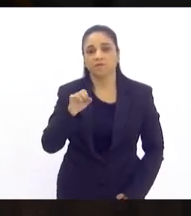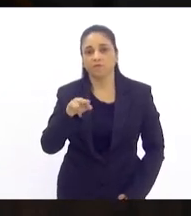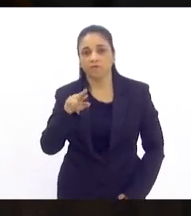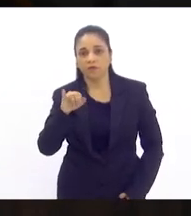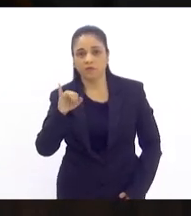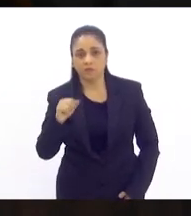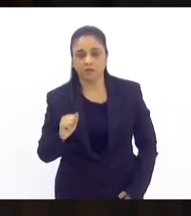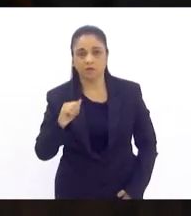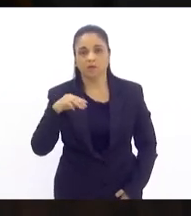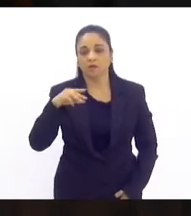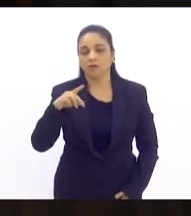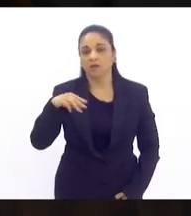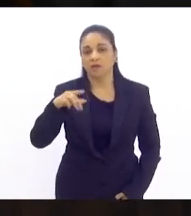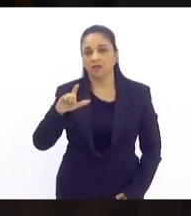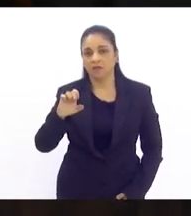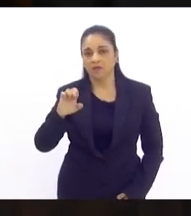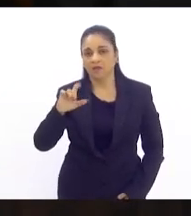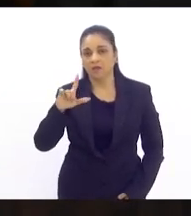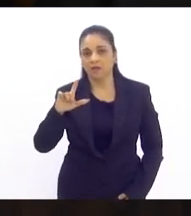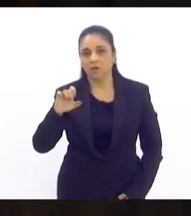Eliomar Coelho